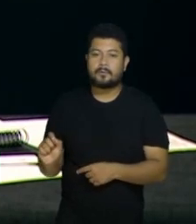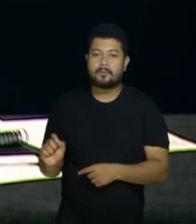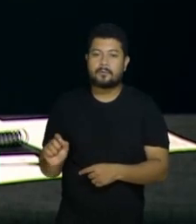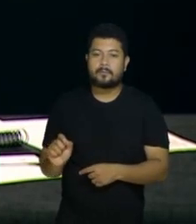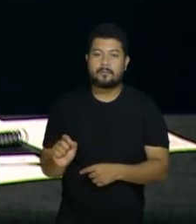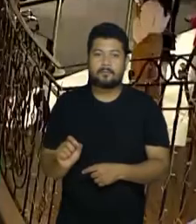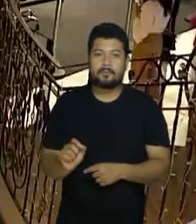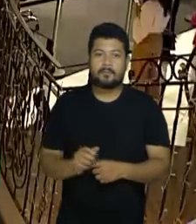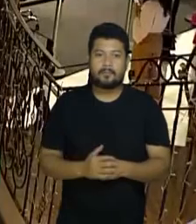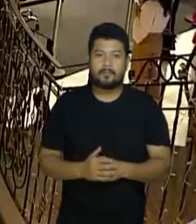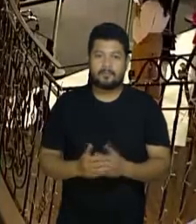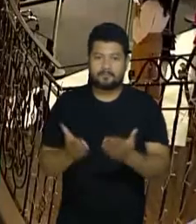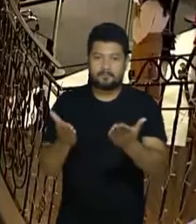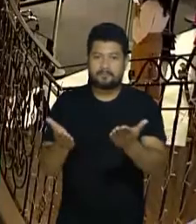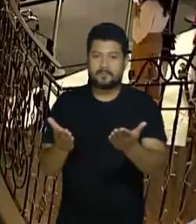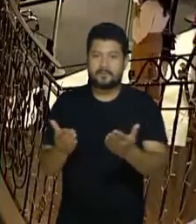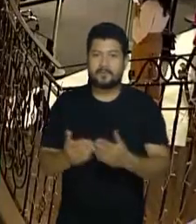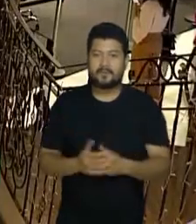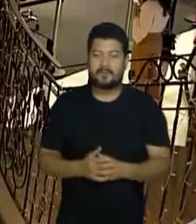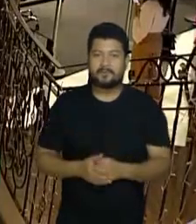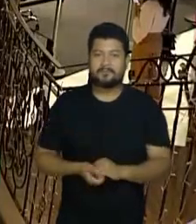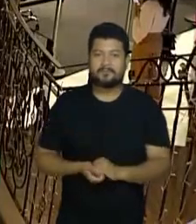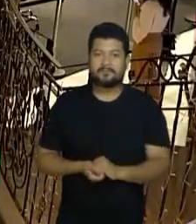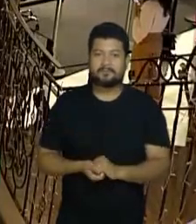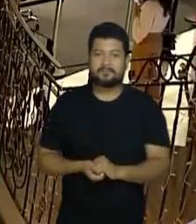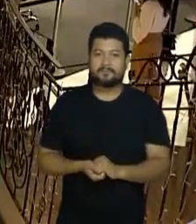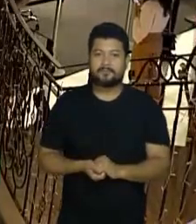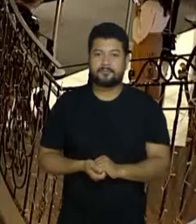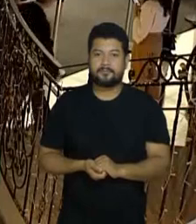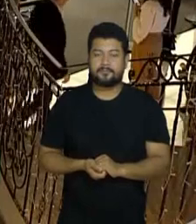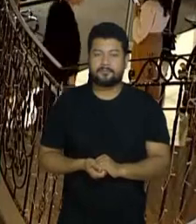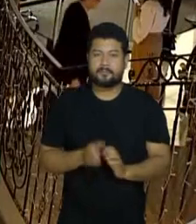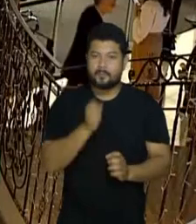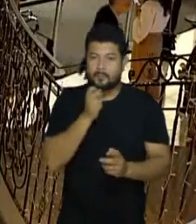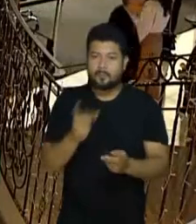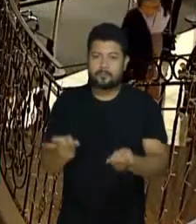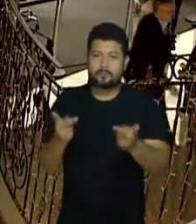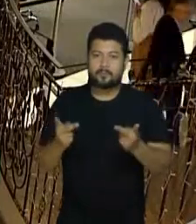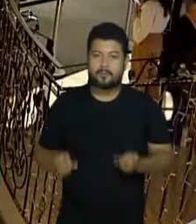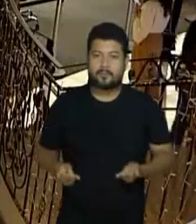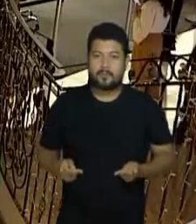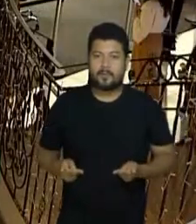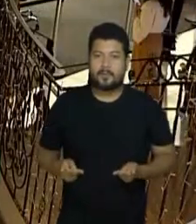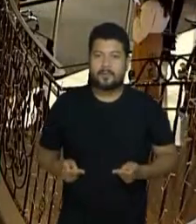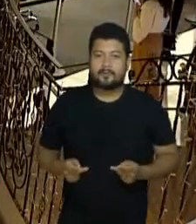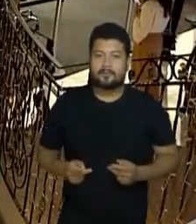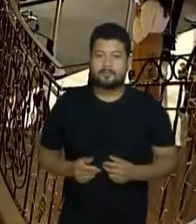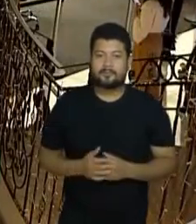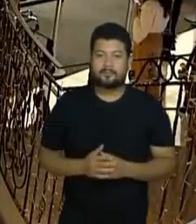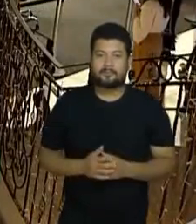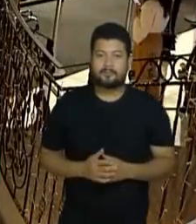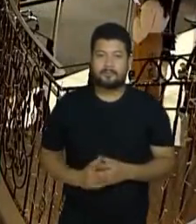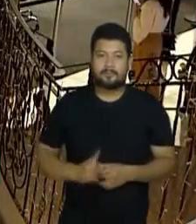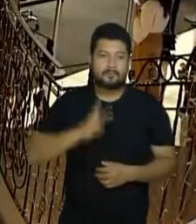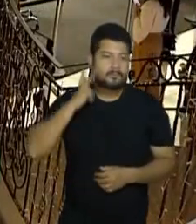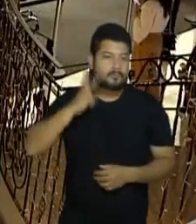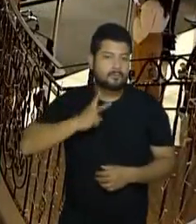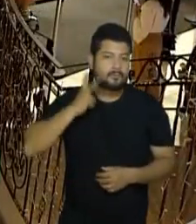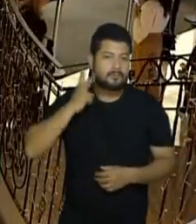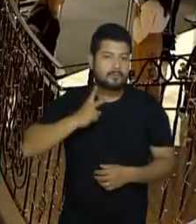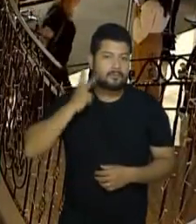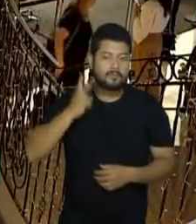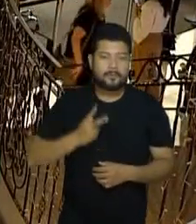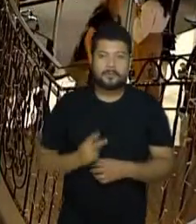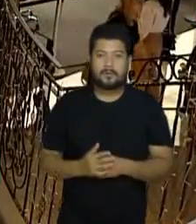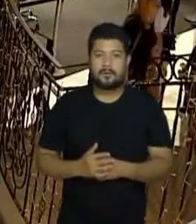Cláudia? Ok, Cláudia está lá no, nos fundos. Seja bem-vinda, Cláudia. Senhora vereadora do município de Blumenau,